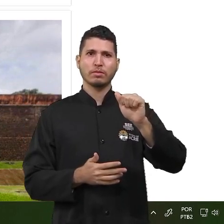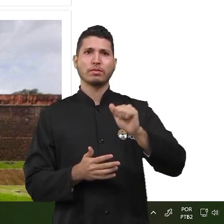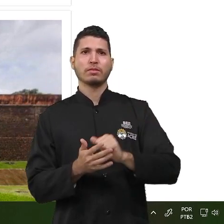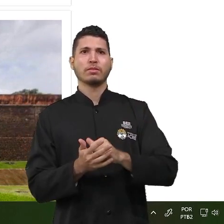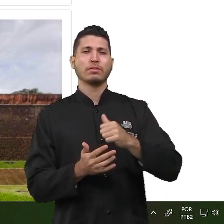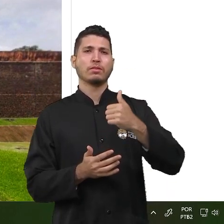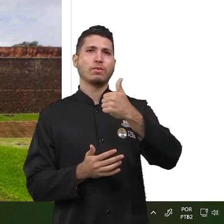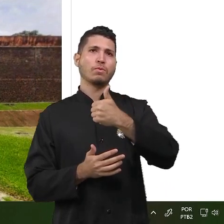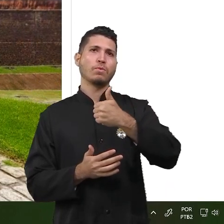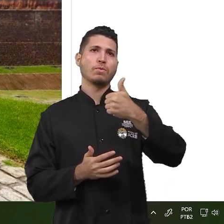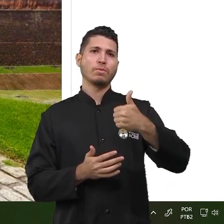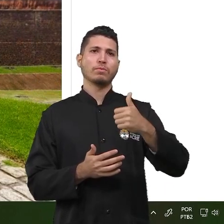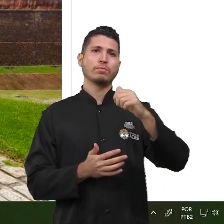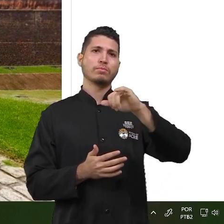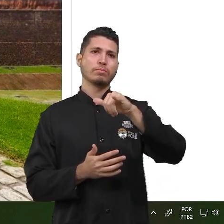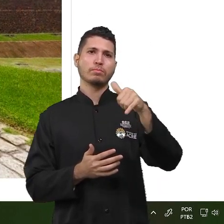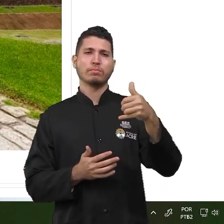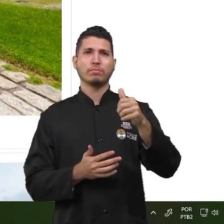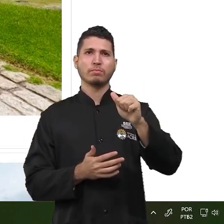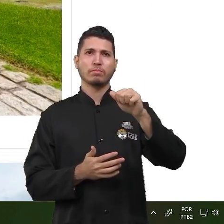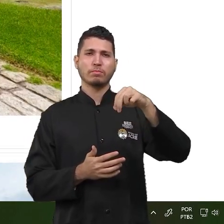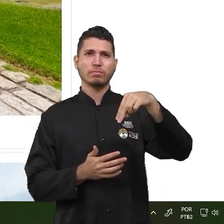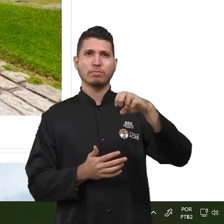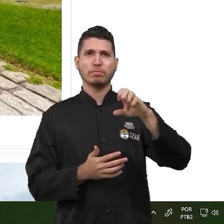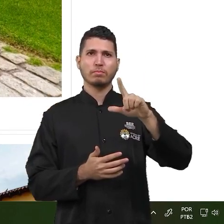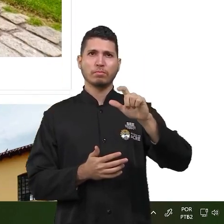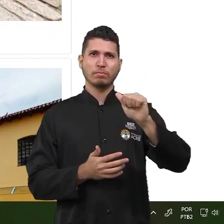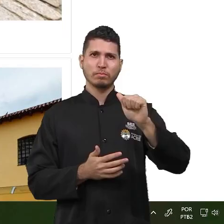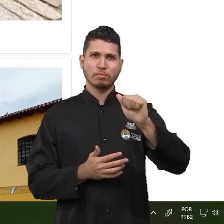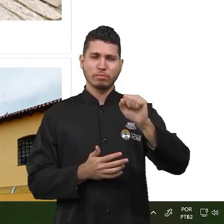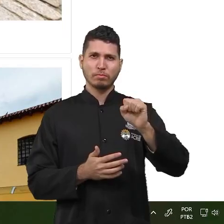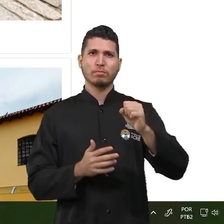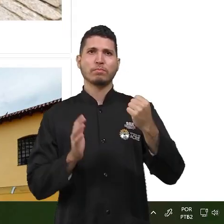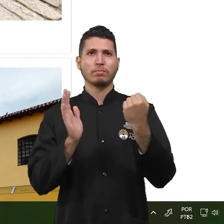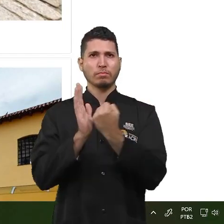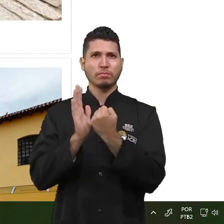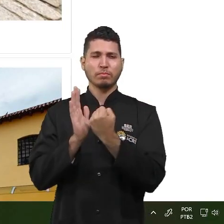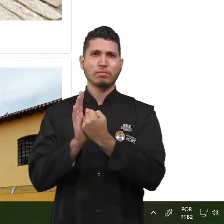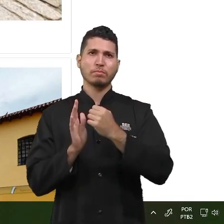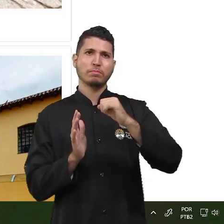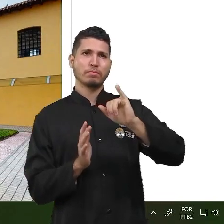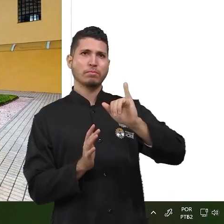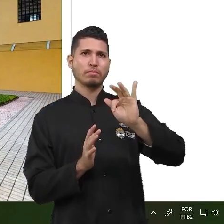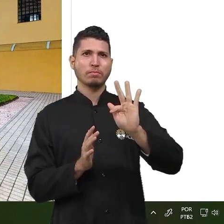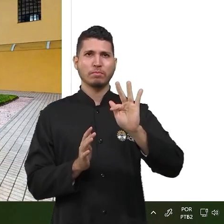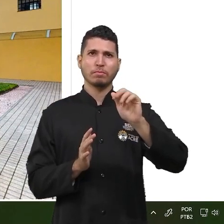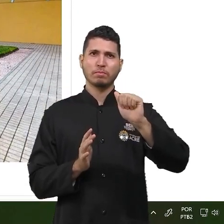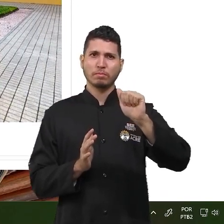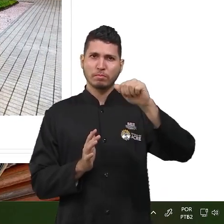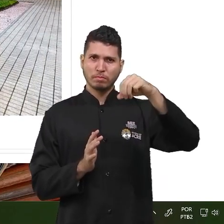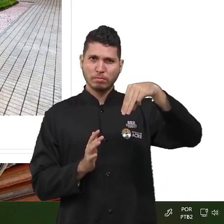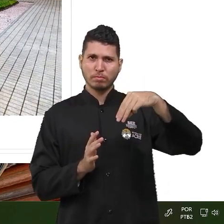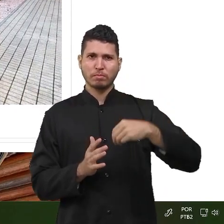espaço patrimoniado, né, pelo IPHAN. Forte do Castelo, que também é